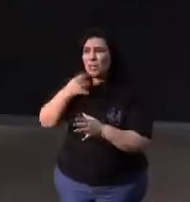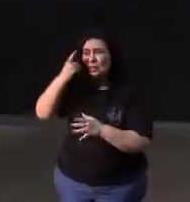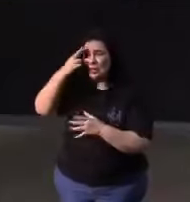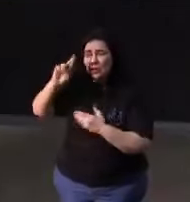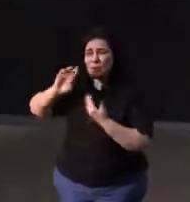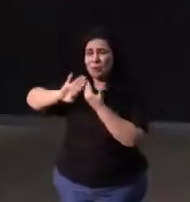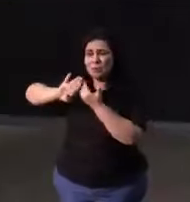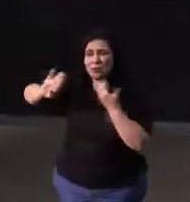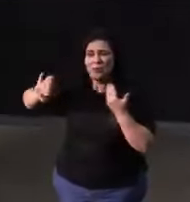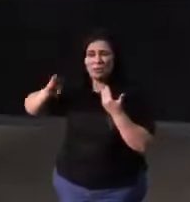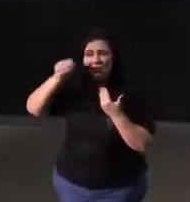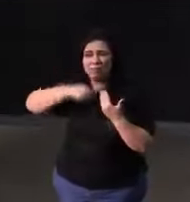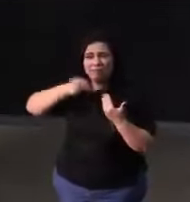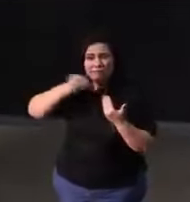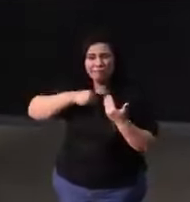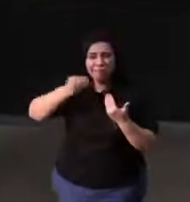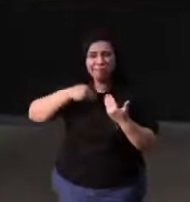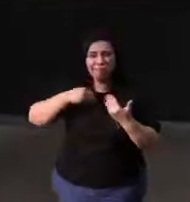me enfraqueci,